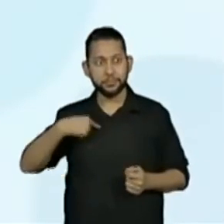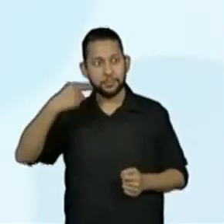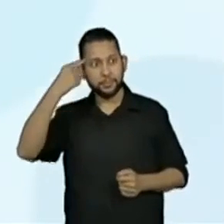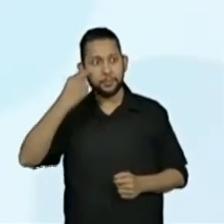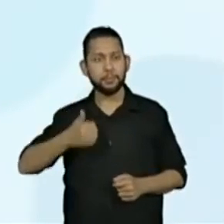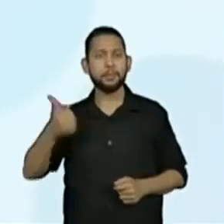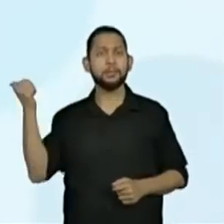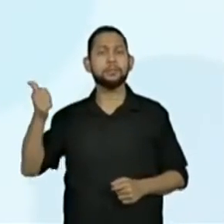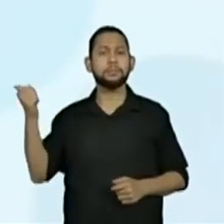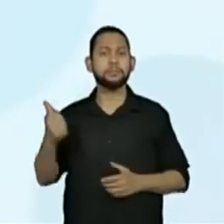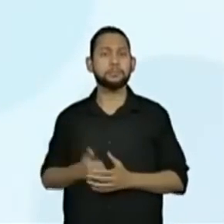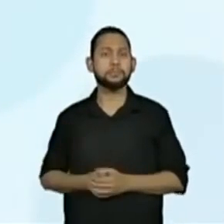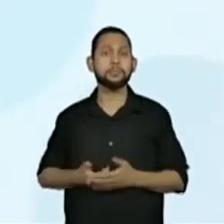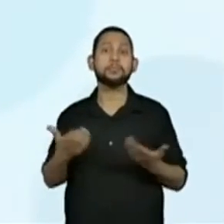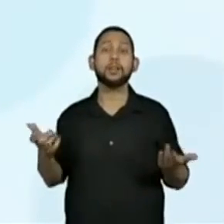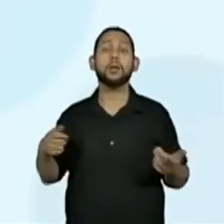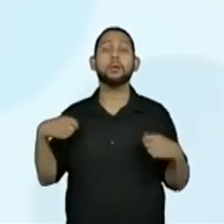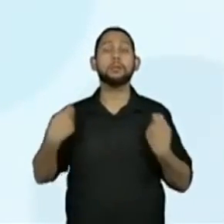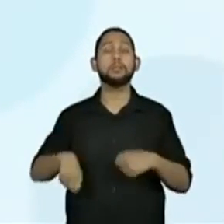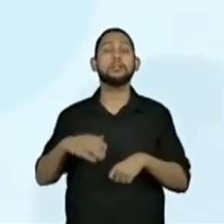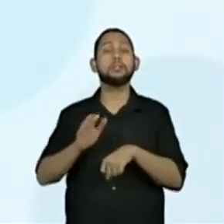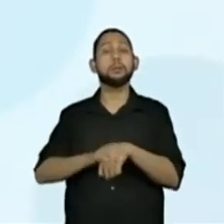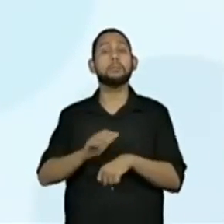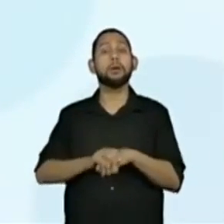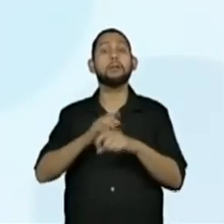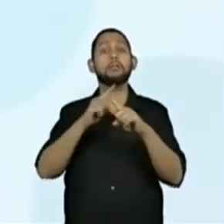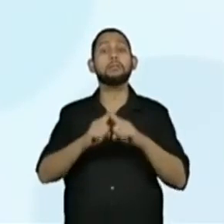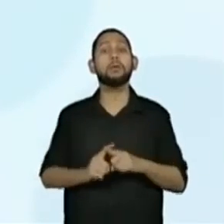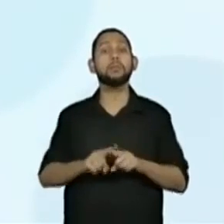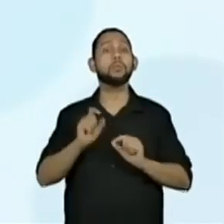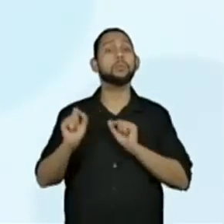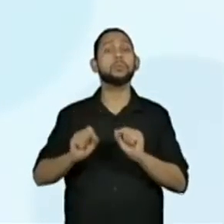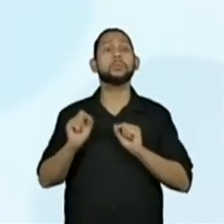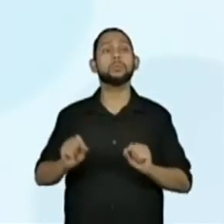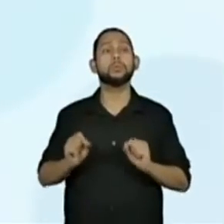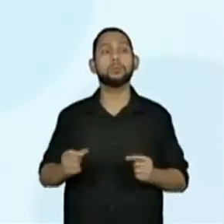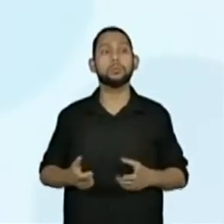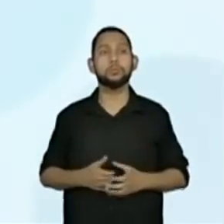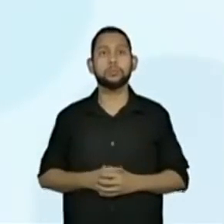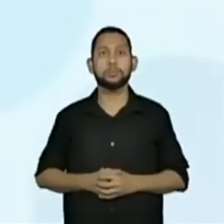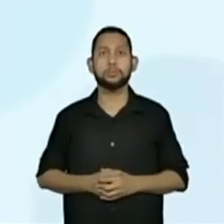que operações eu tenho que fazer aqui primeiro